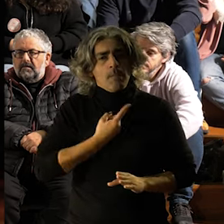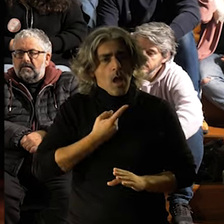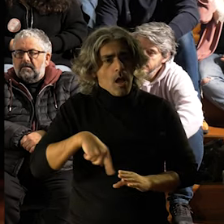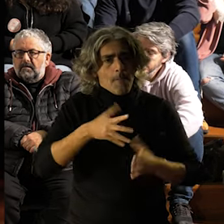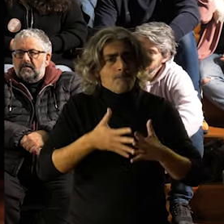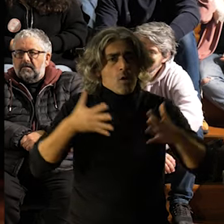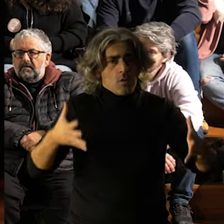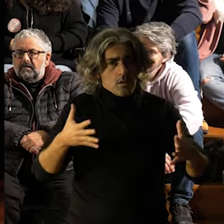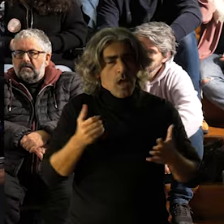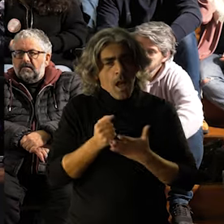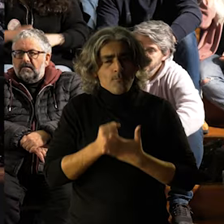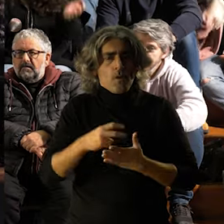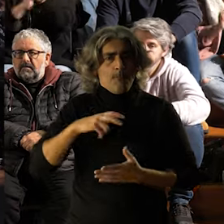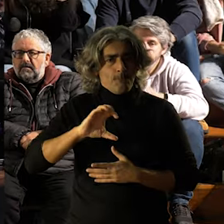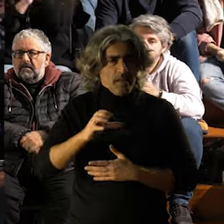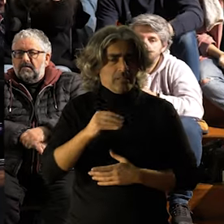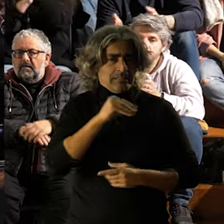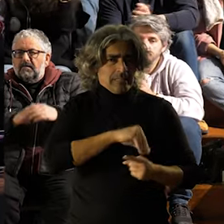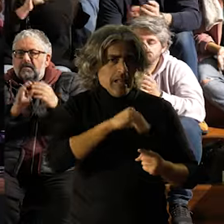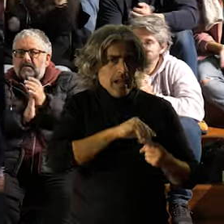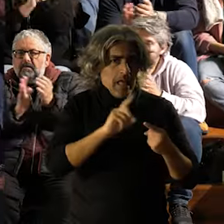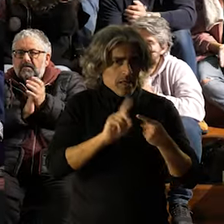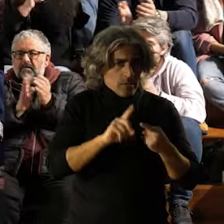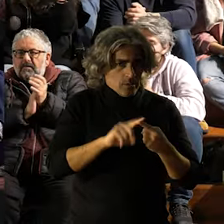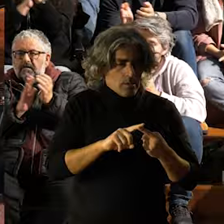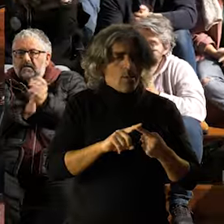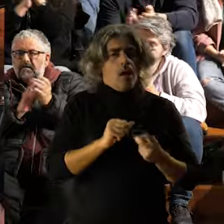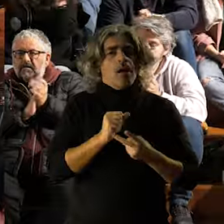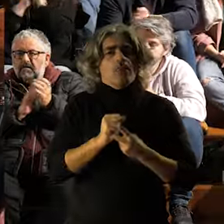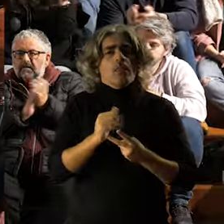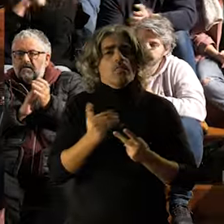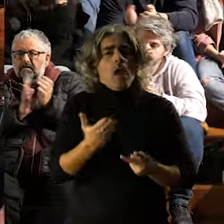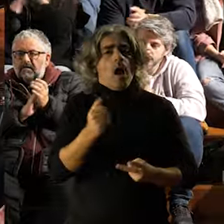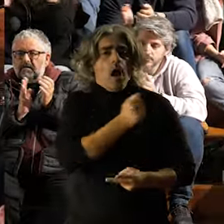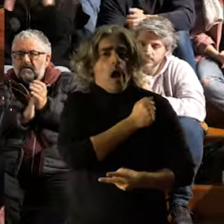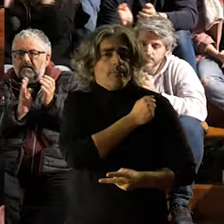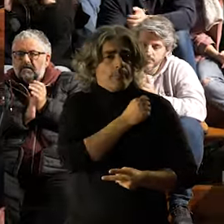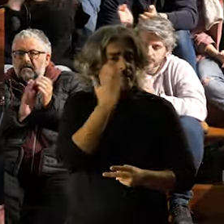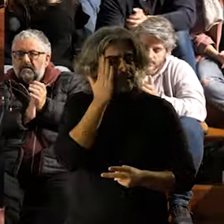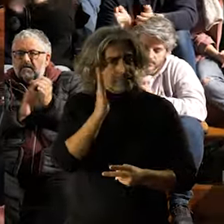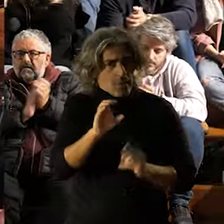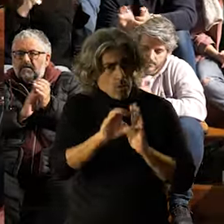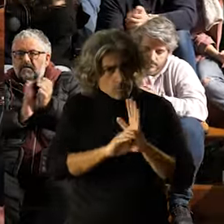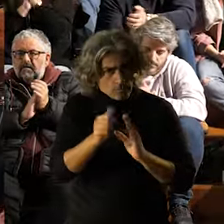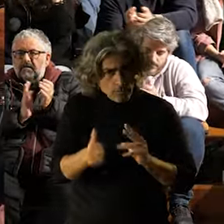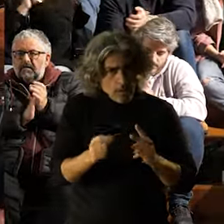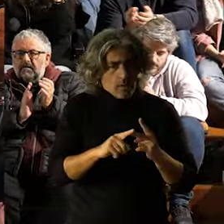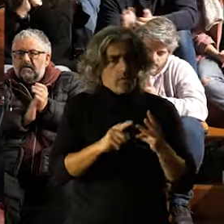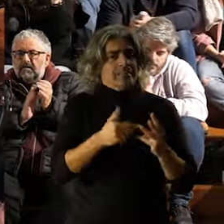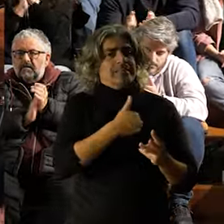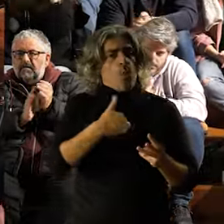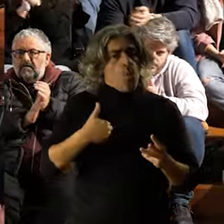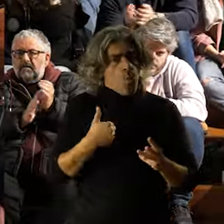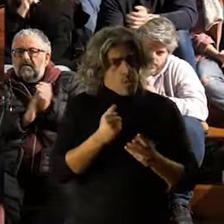ao país, que responda pelo salário, que responda pela habitação, que responda pela saúde,